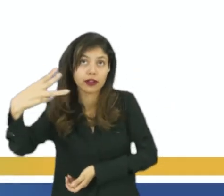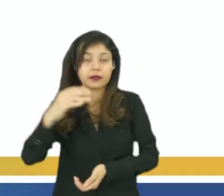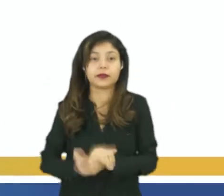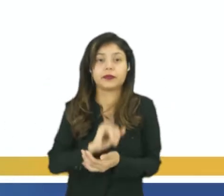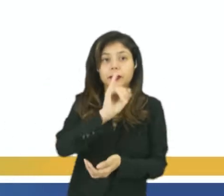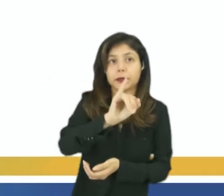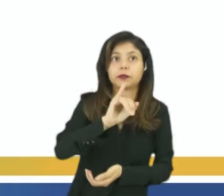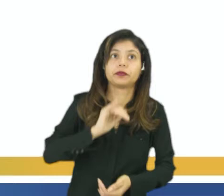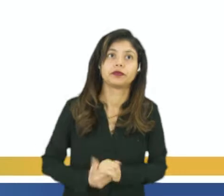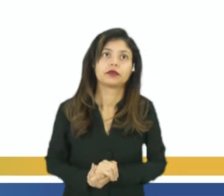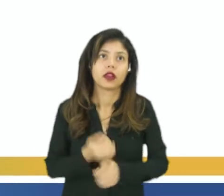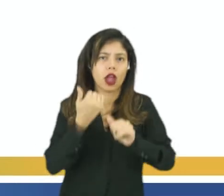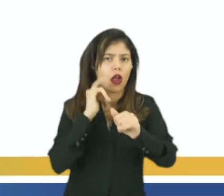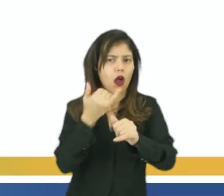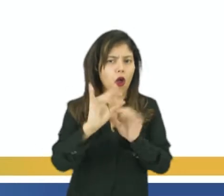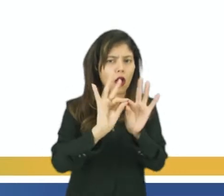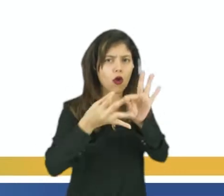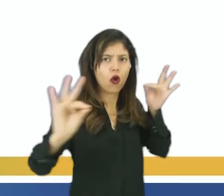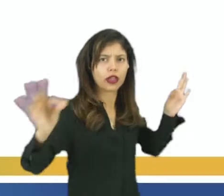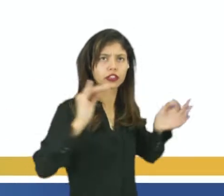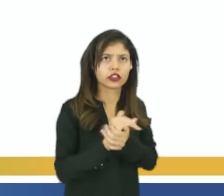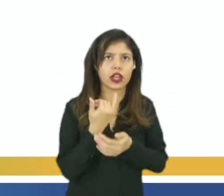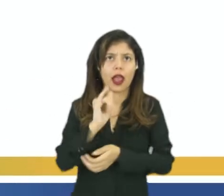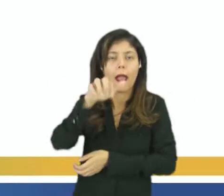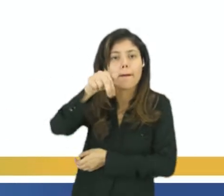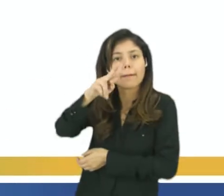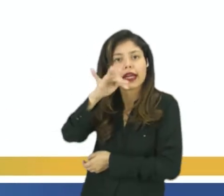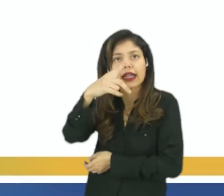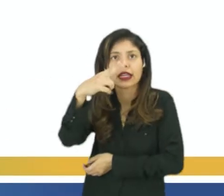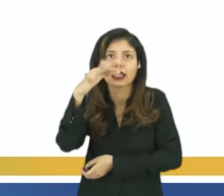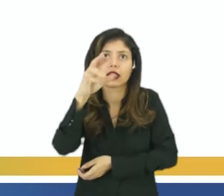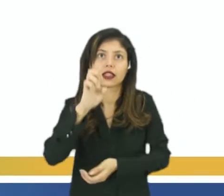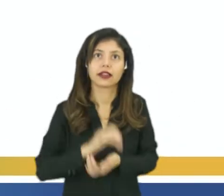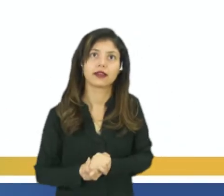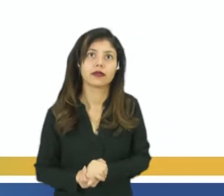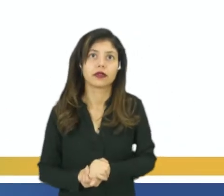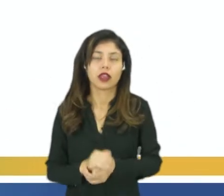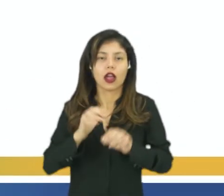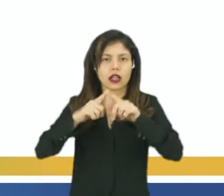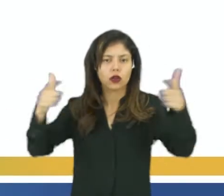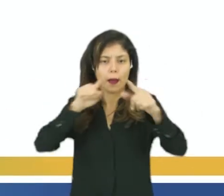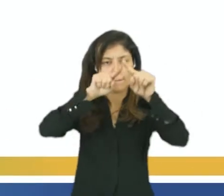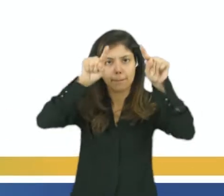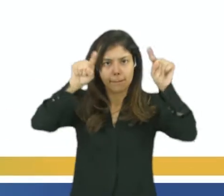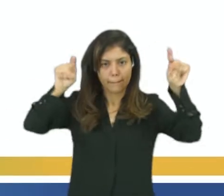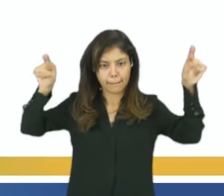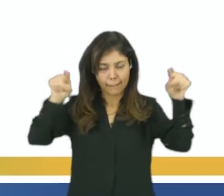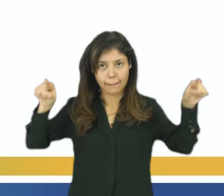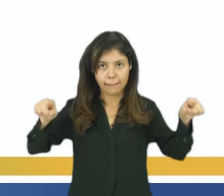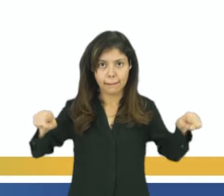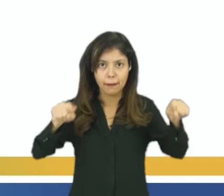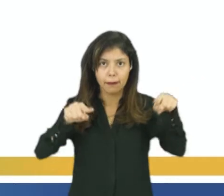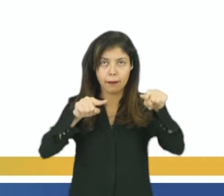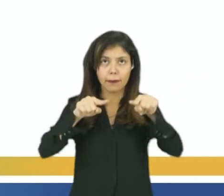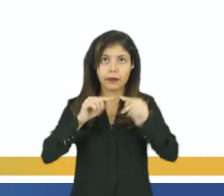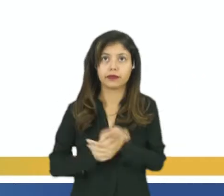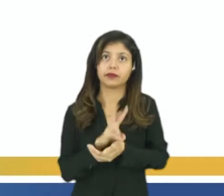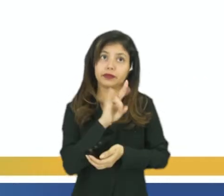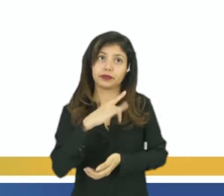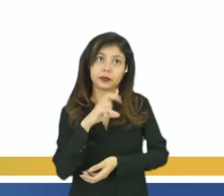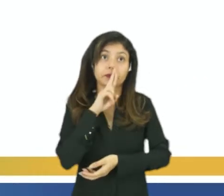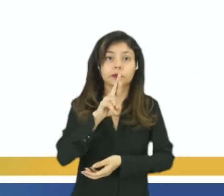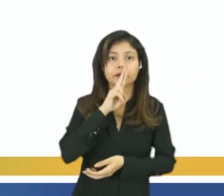As intensidades da corrente elétrica ela é dada em amperes, tá? No ramo do circuito. Então vamos precisar